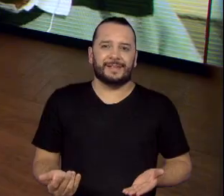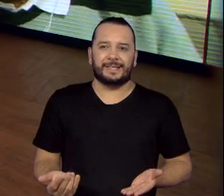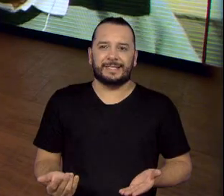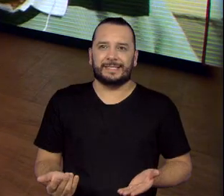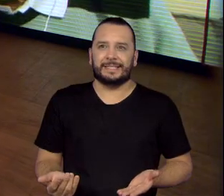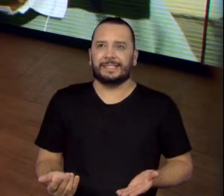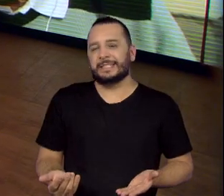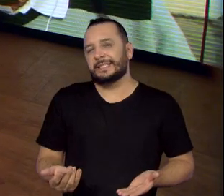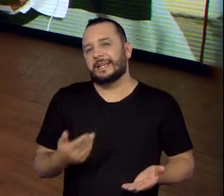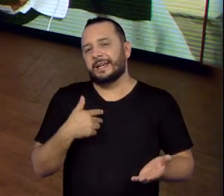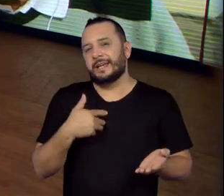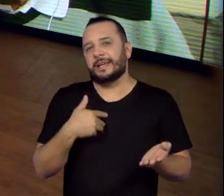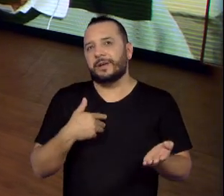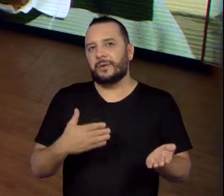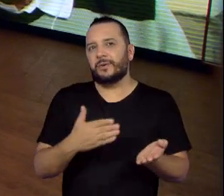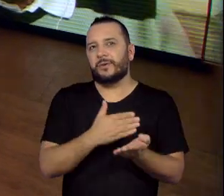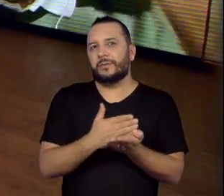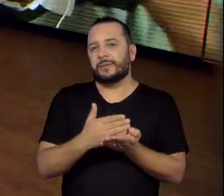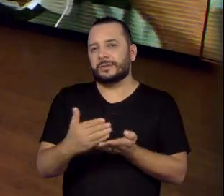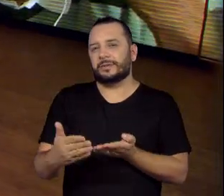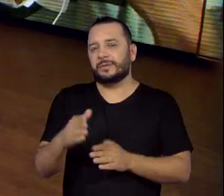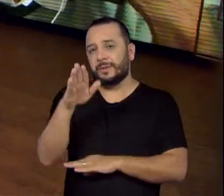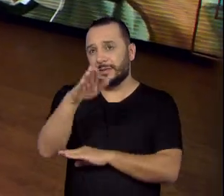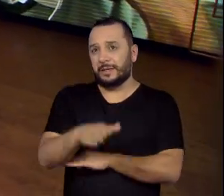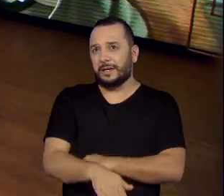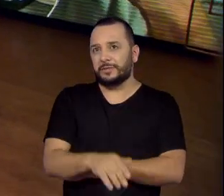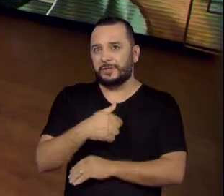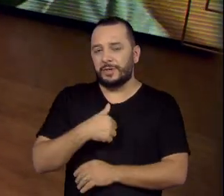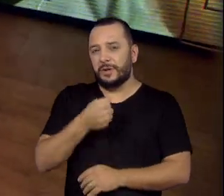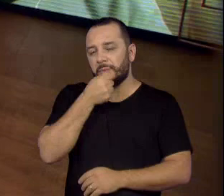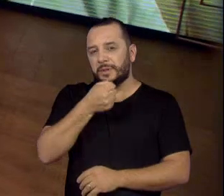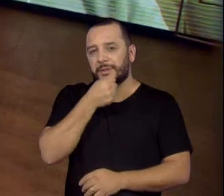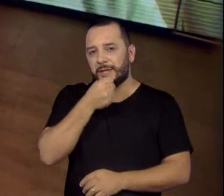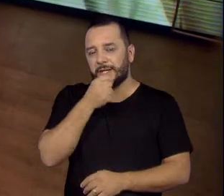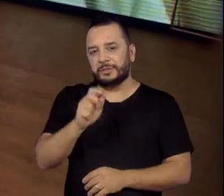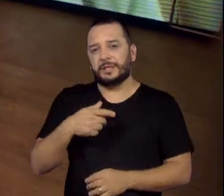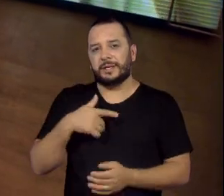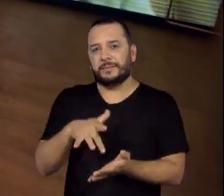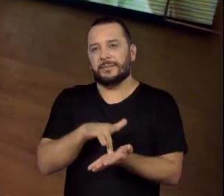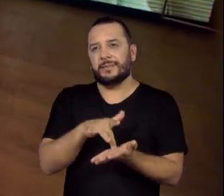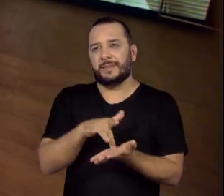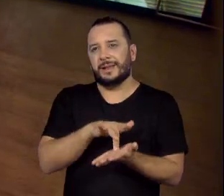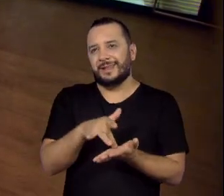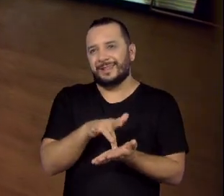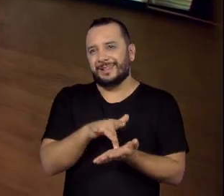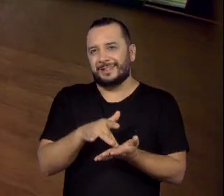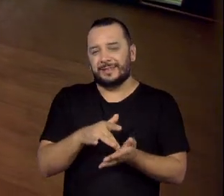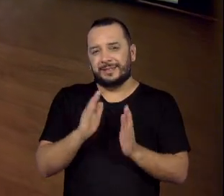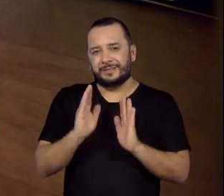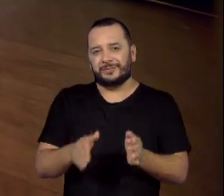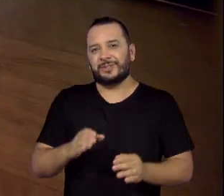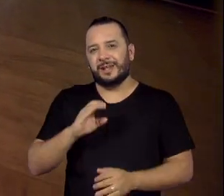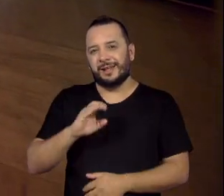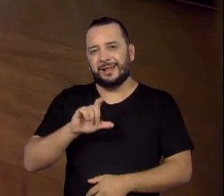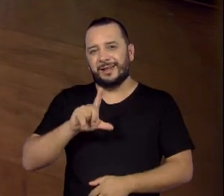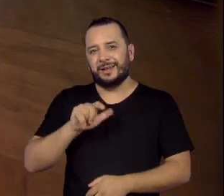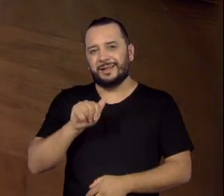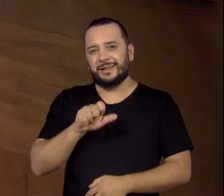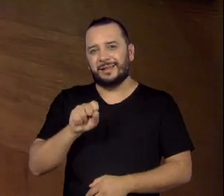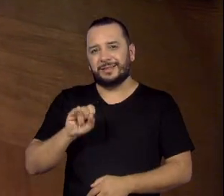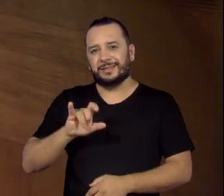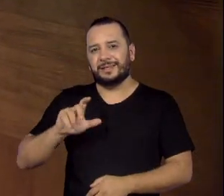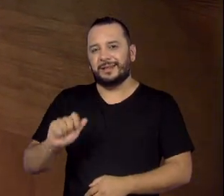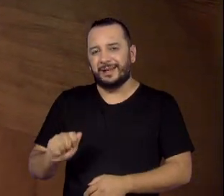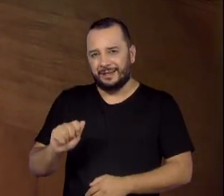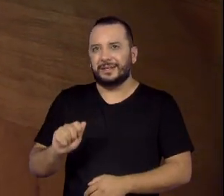isso começou numa tarde que eu fui fazer uma matéria sobre uma bailarina clássica que soube que tinha câncer numa das